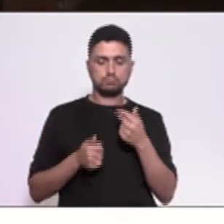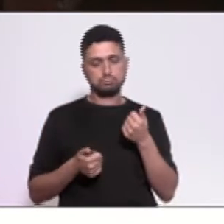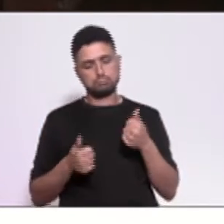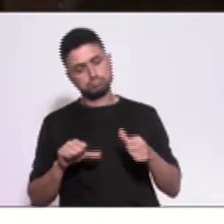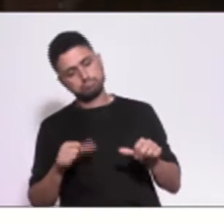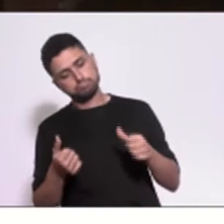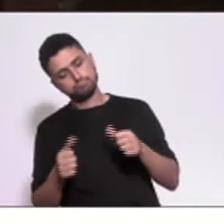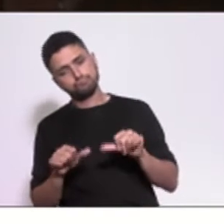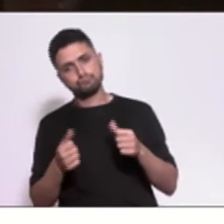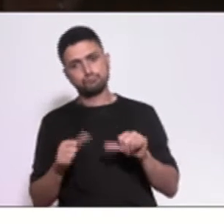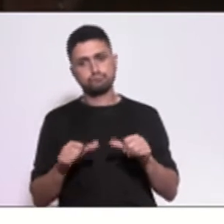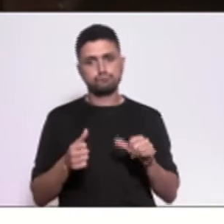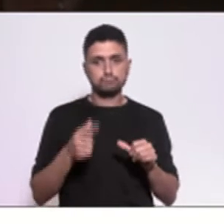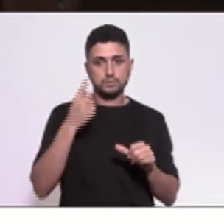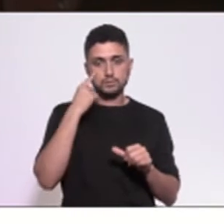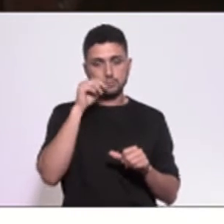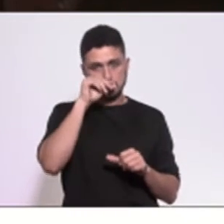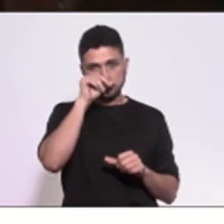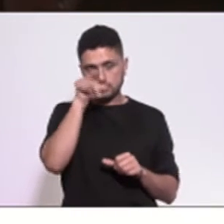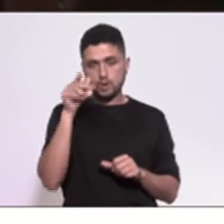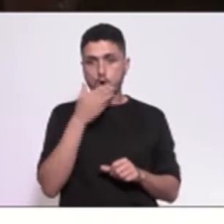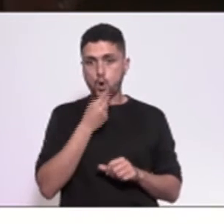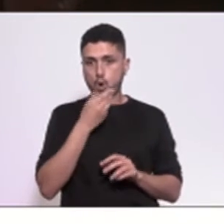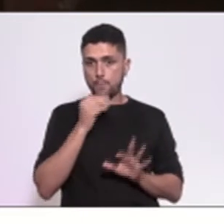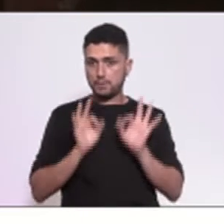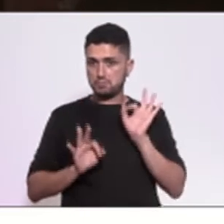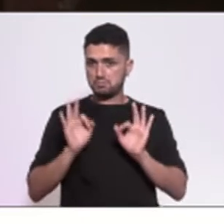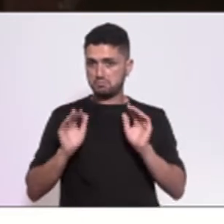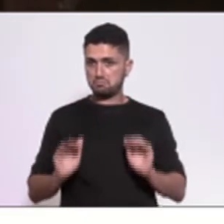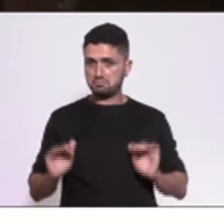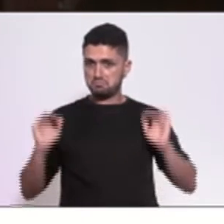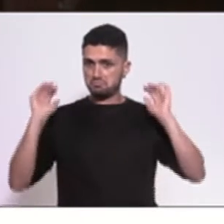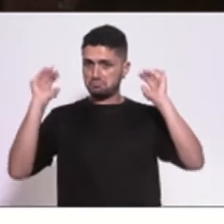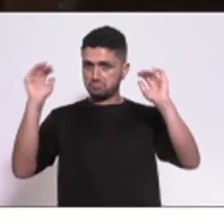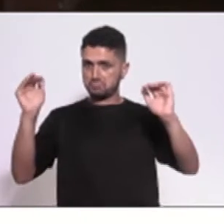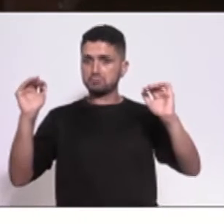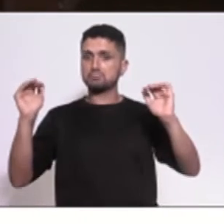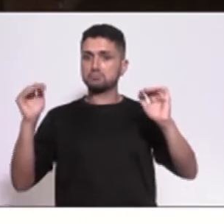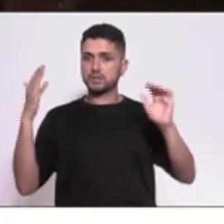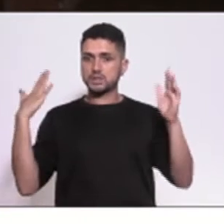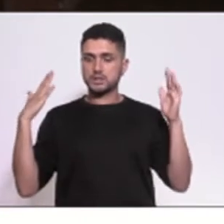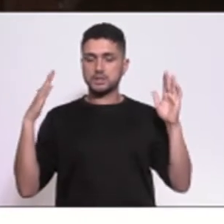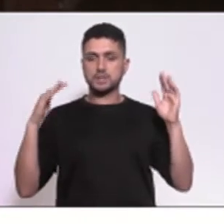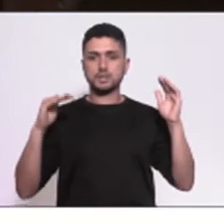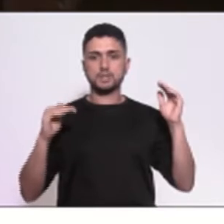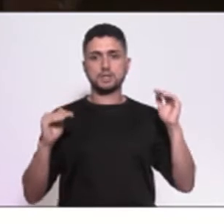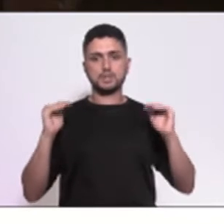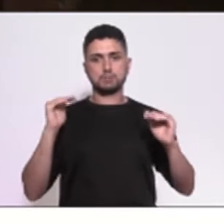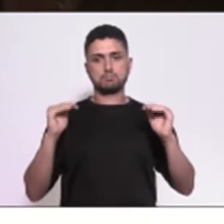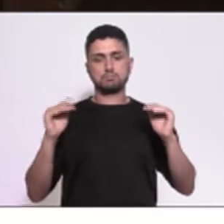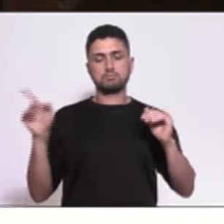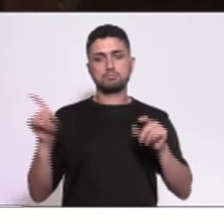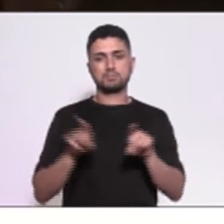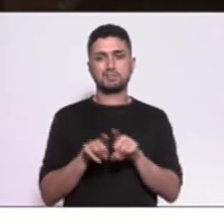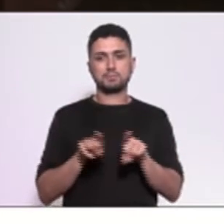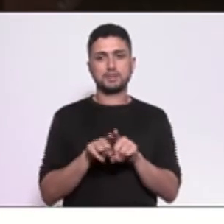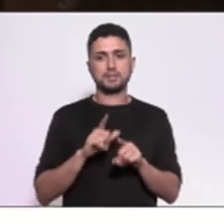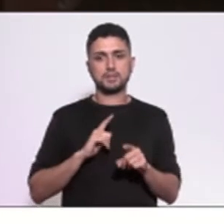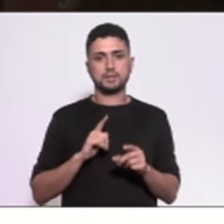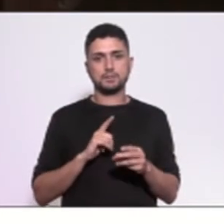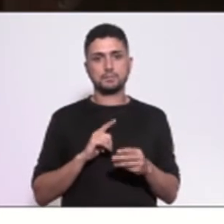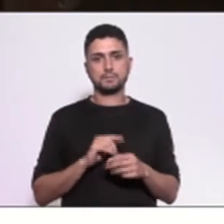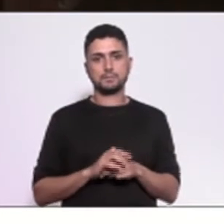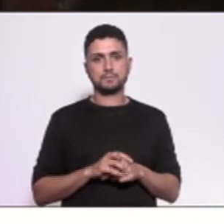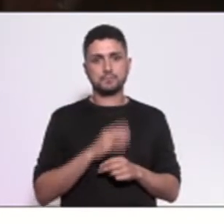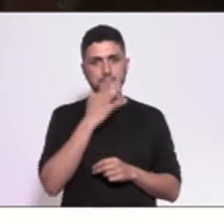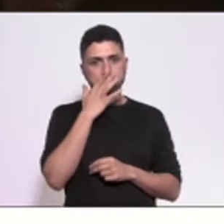será dada por um desembargador, cargo acima de juiz, através de acordo. E o trânsito em julgado? É